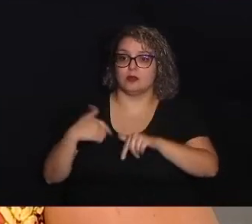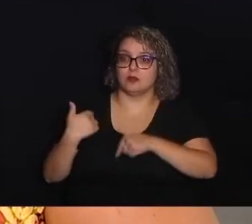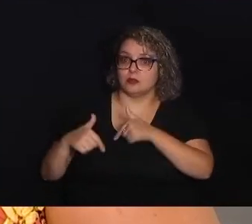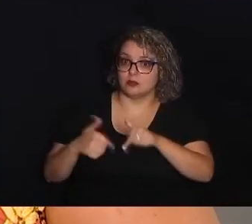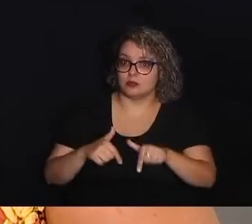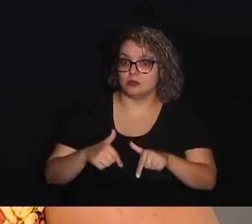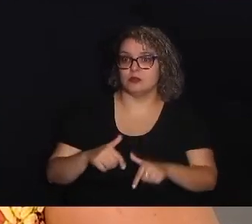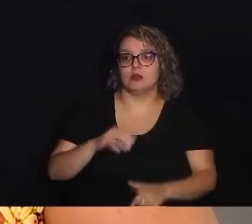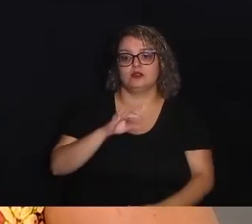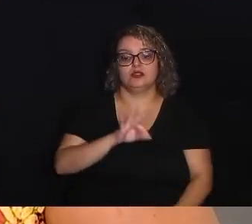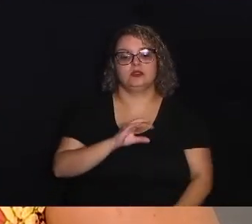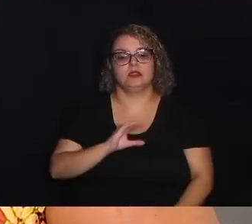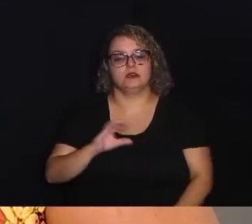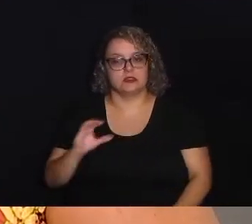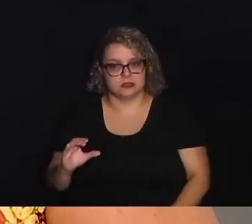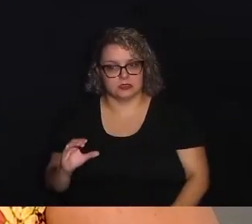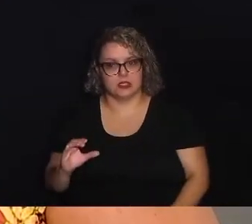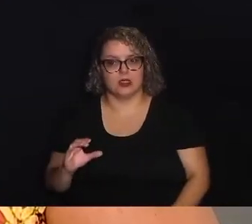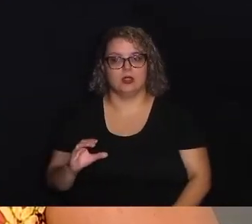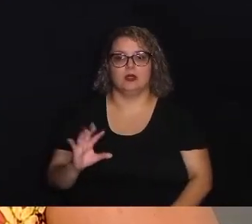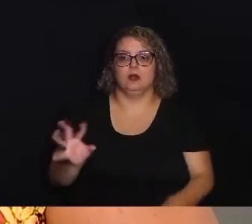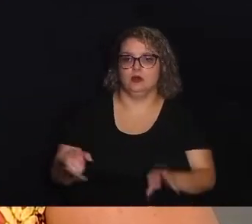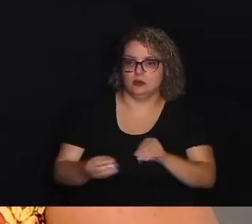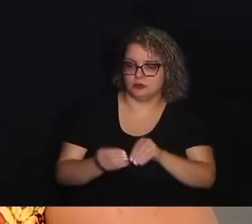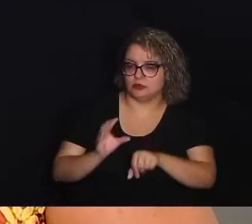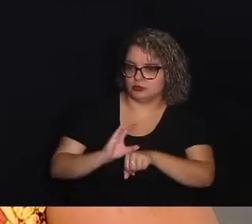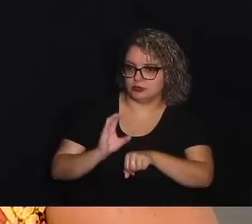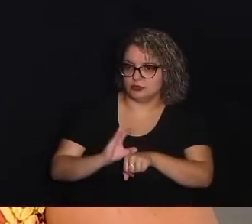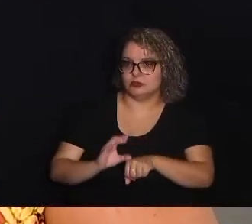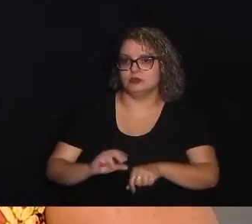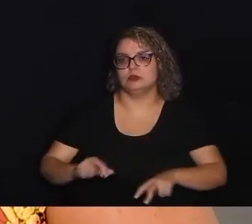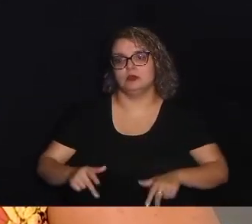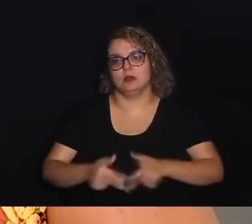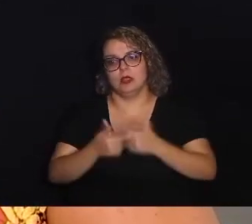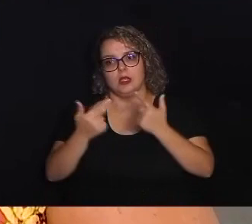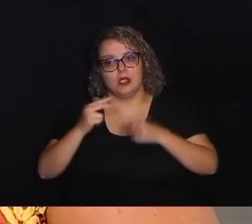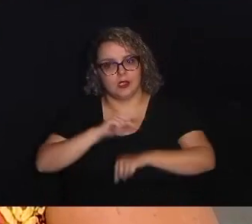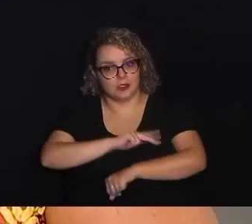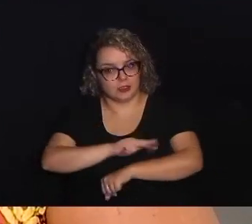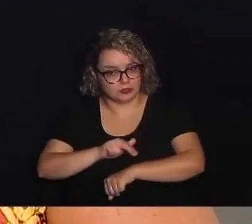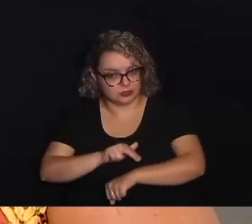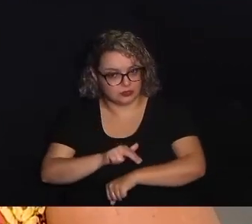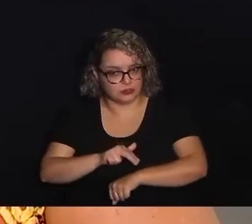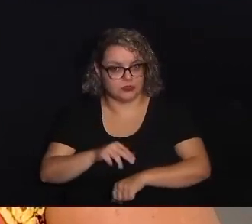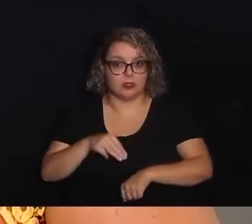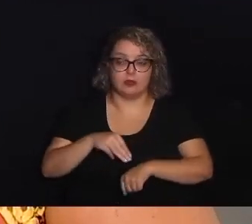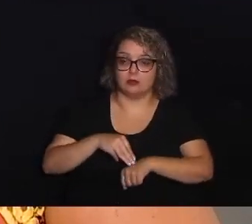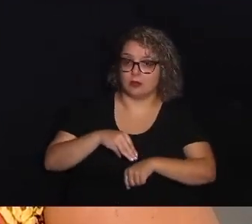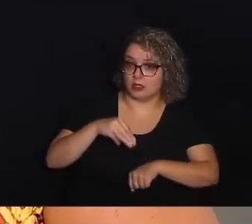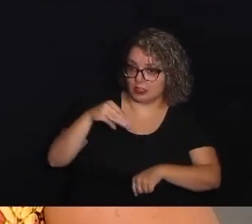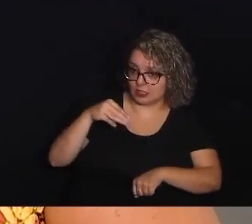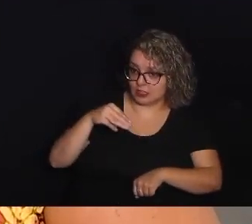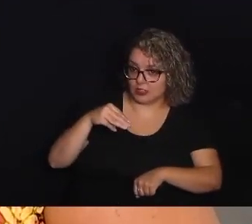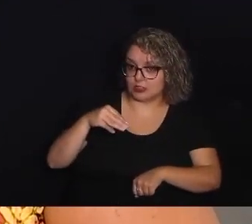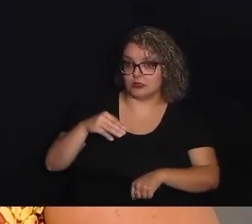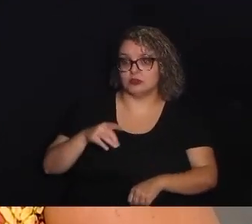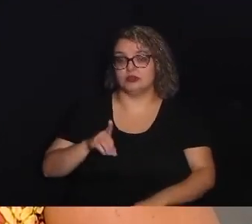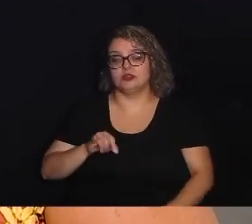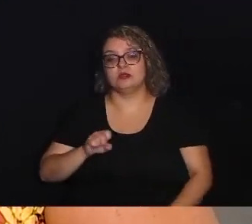disponibilizando produções de trabalho de conclusão de curso né sobre a temática etn ccial